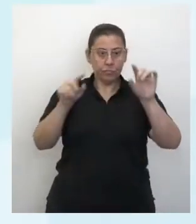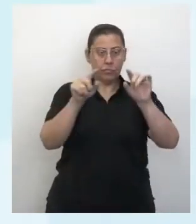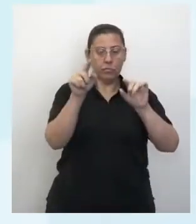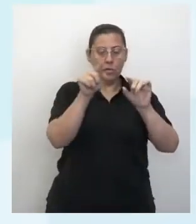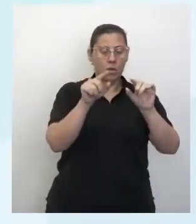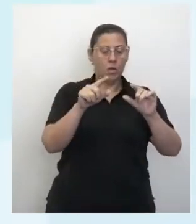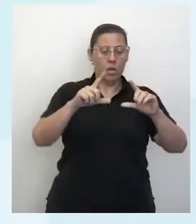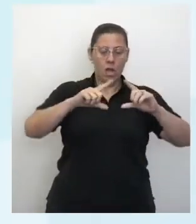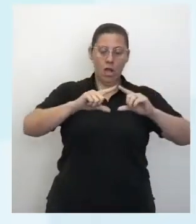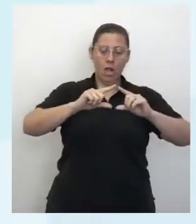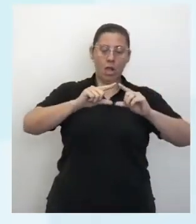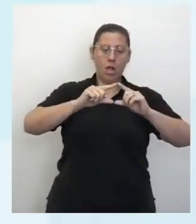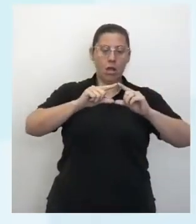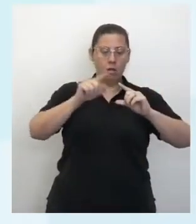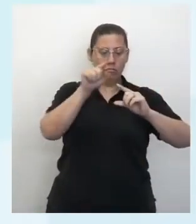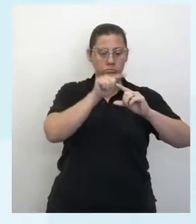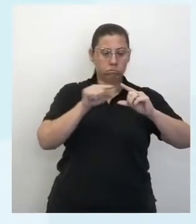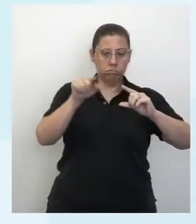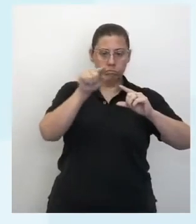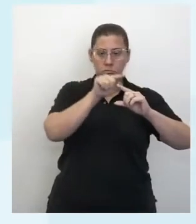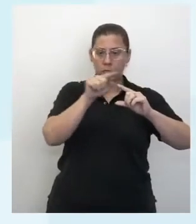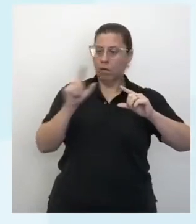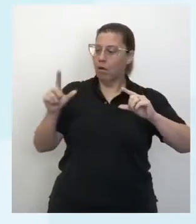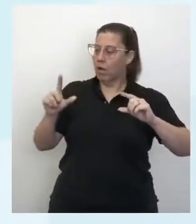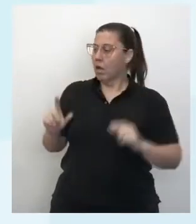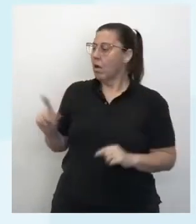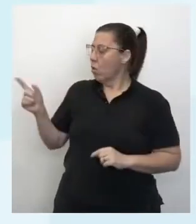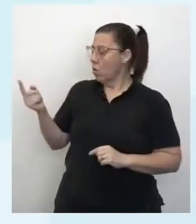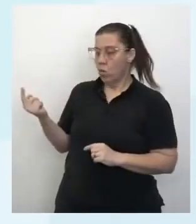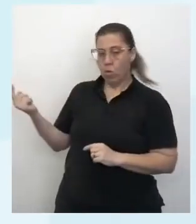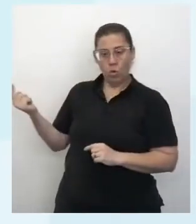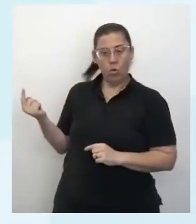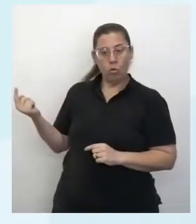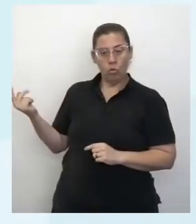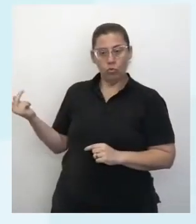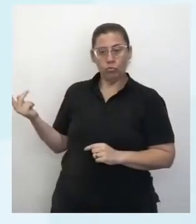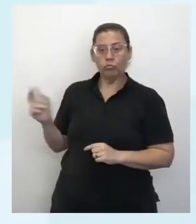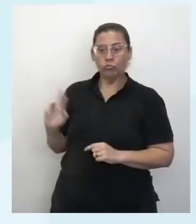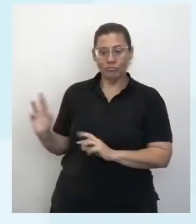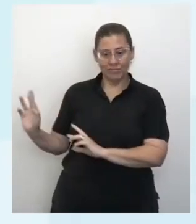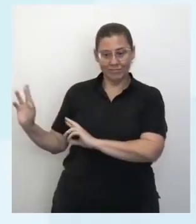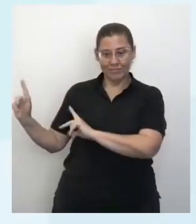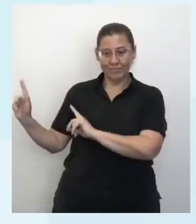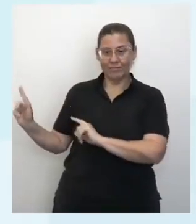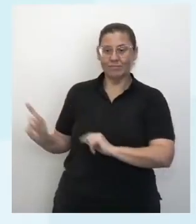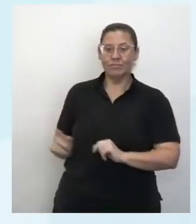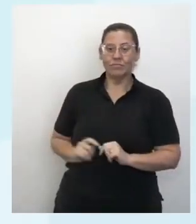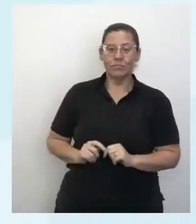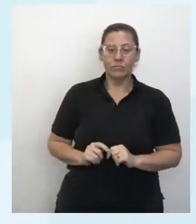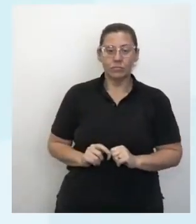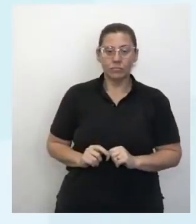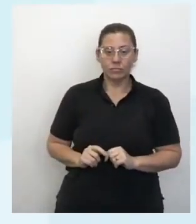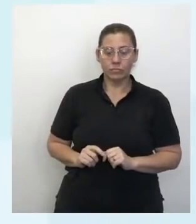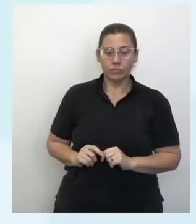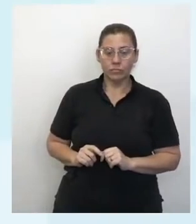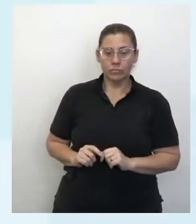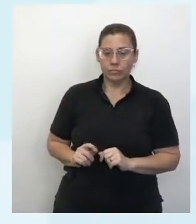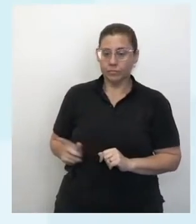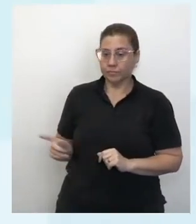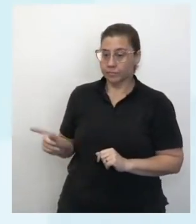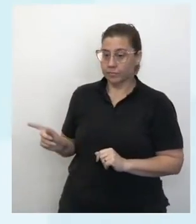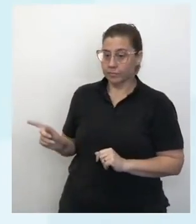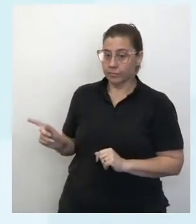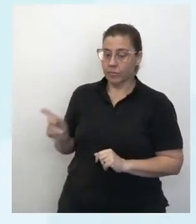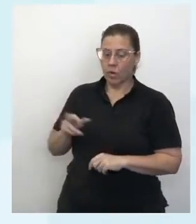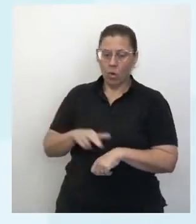né? Chamado de obtuso. Então, eles também são considerados diferentes, tá certo? Olha esse de baixo, ó, esse